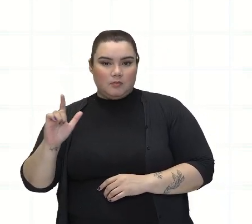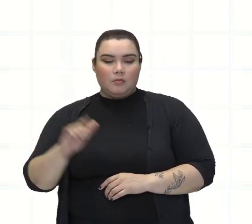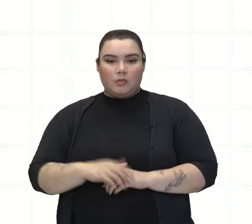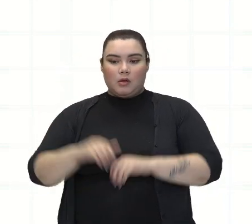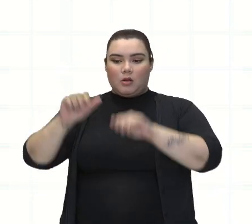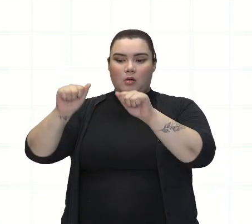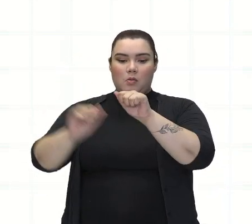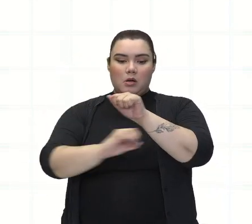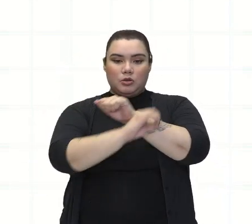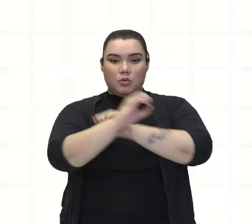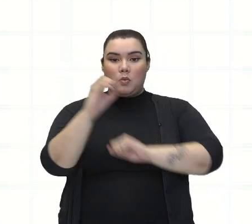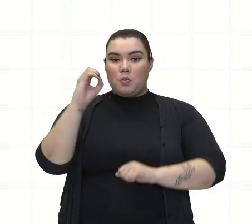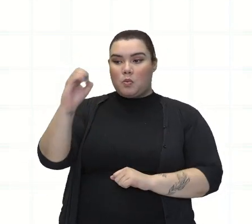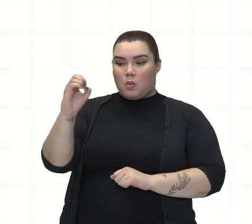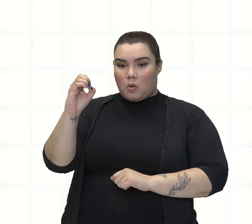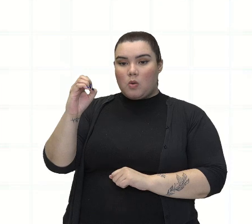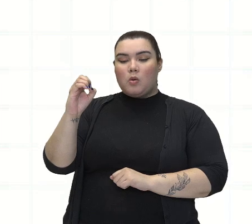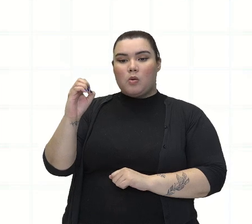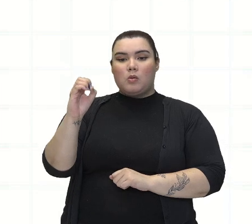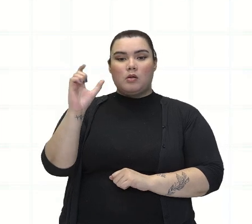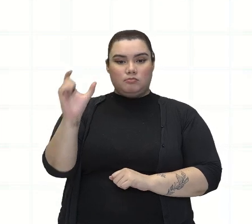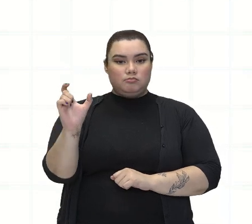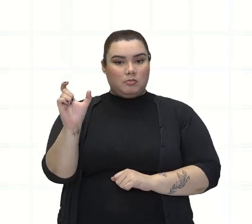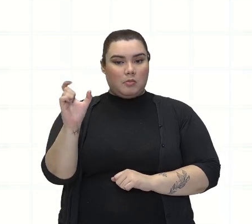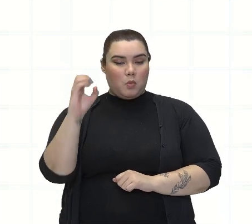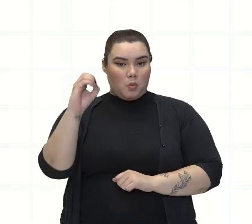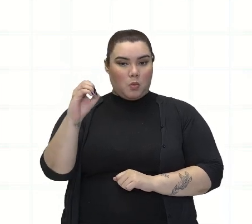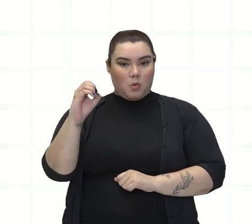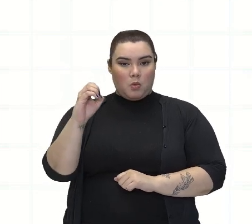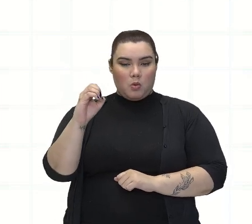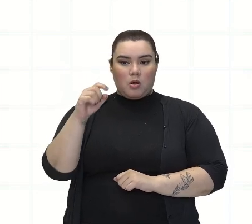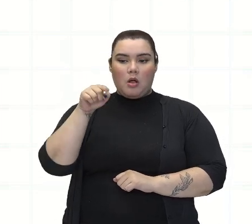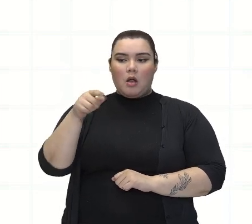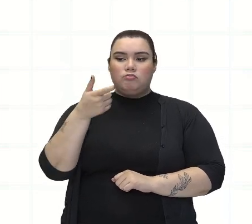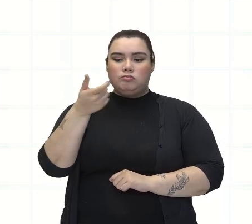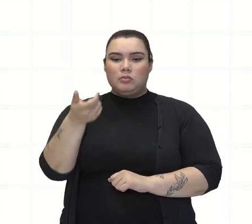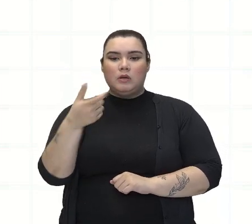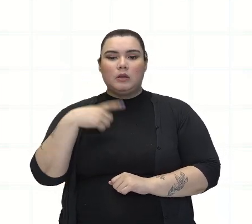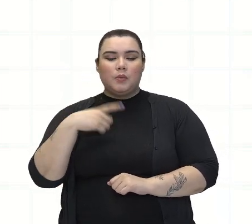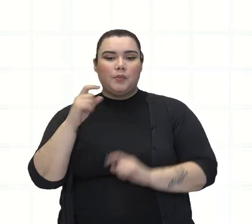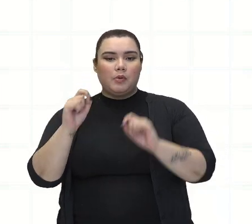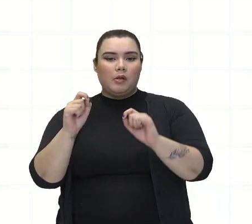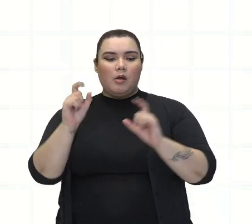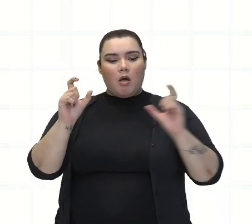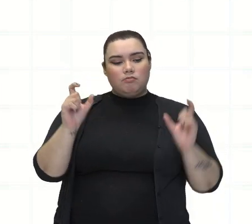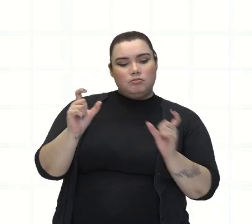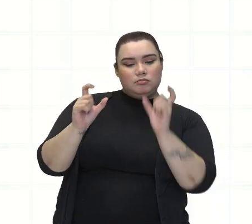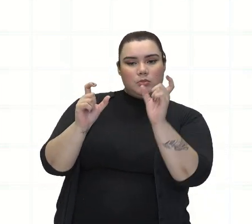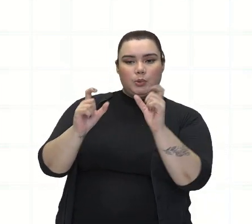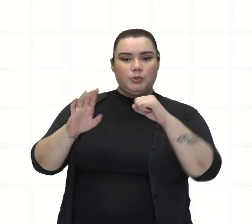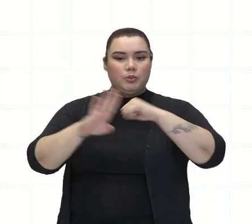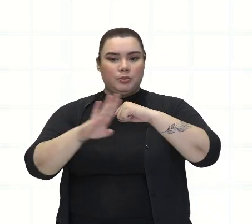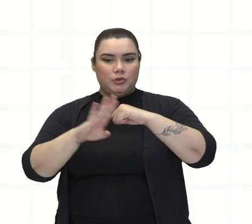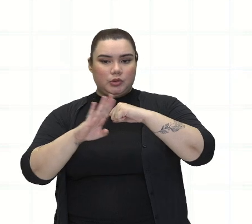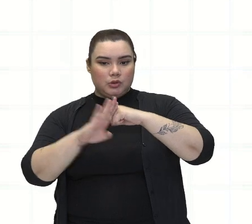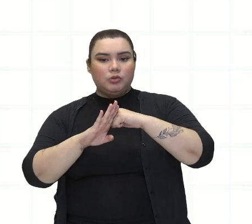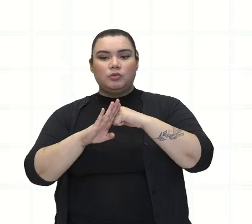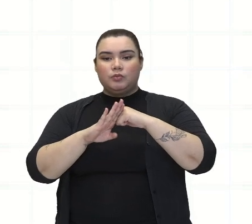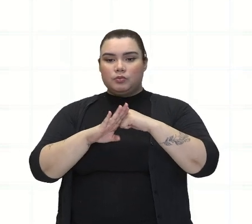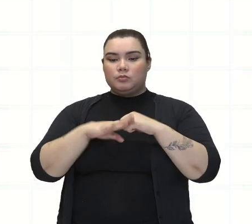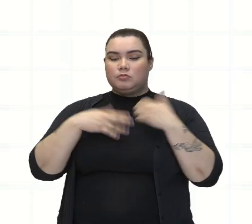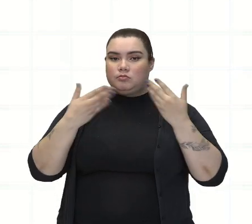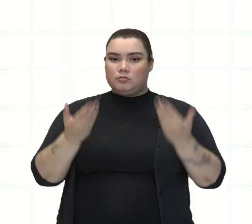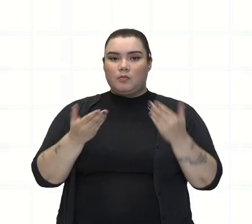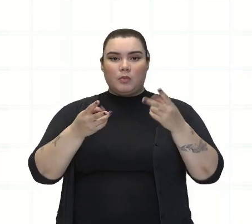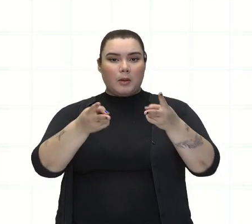ele acompanha, ele determina o substantivo hotel. Então, nós observamos aí